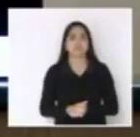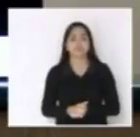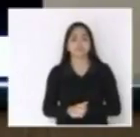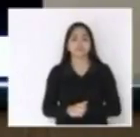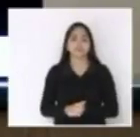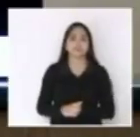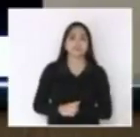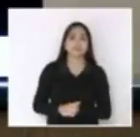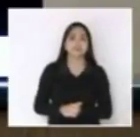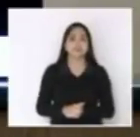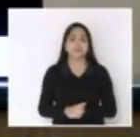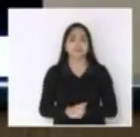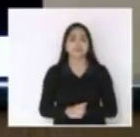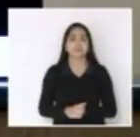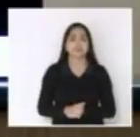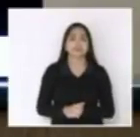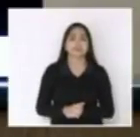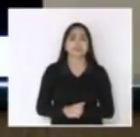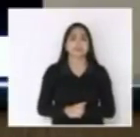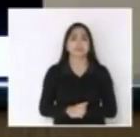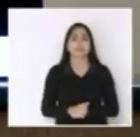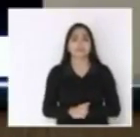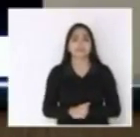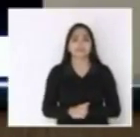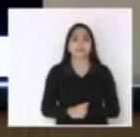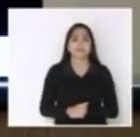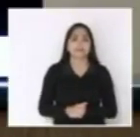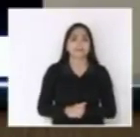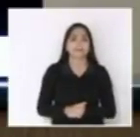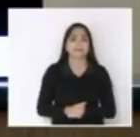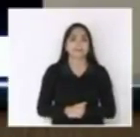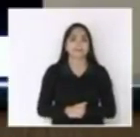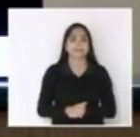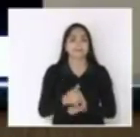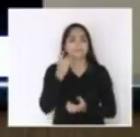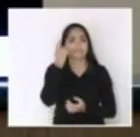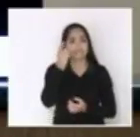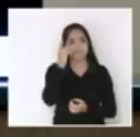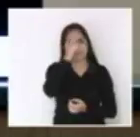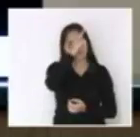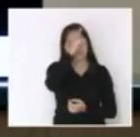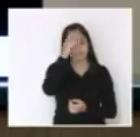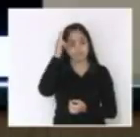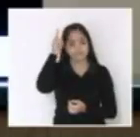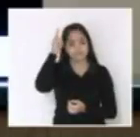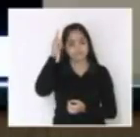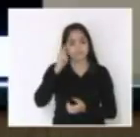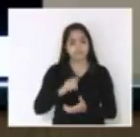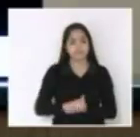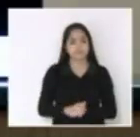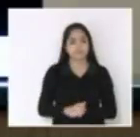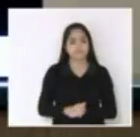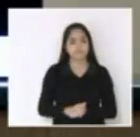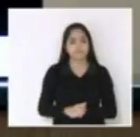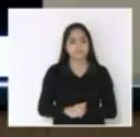Pela ordem, deputado Gabriel Ribeiro. Senhor presidente, senhores deputados, deputado Nildir Sareta, deputado